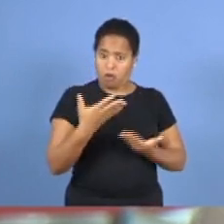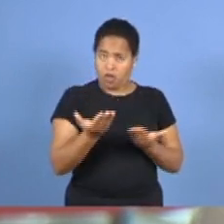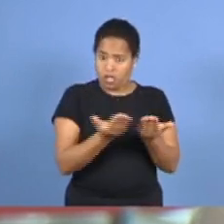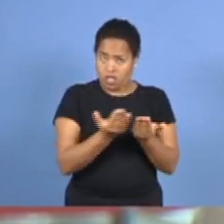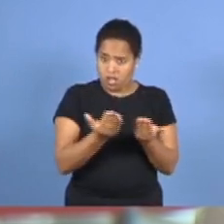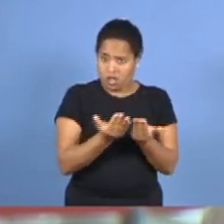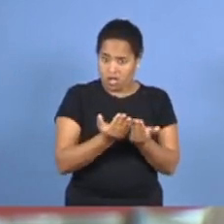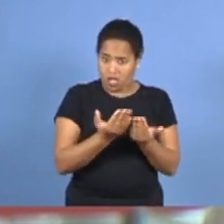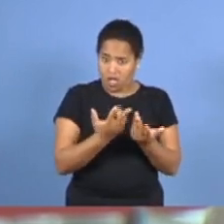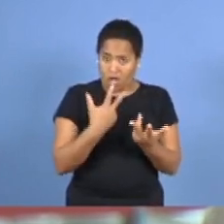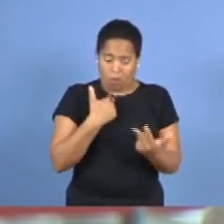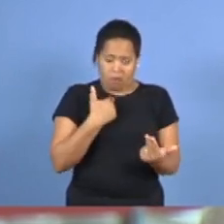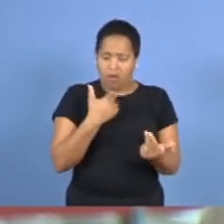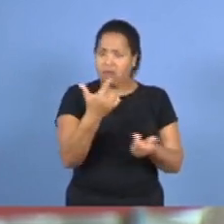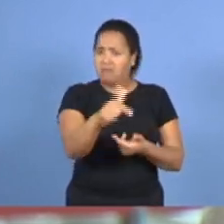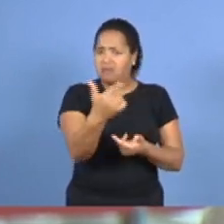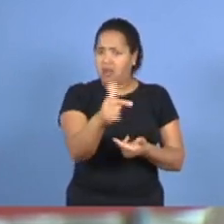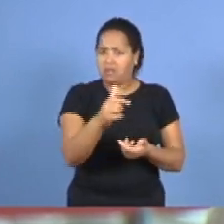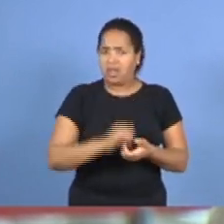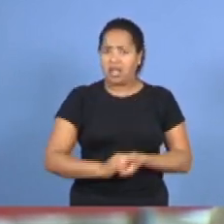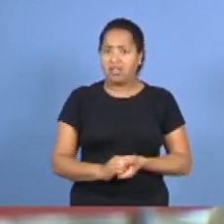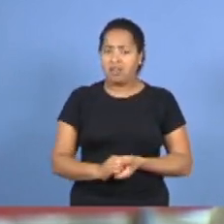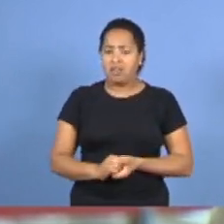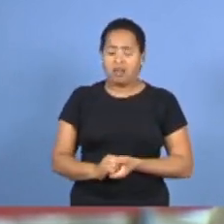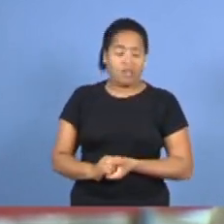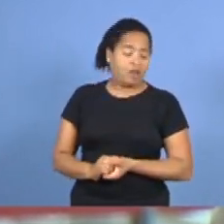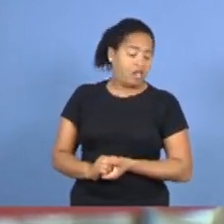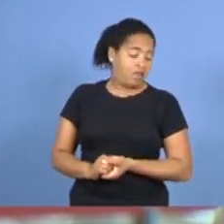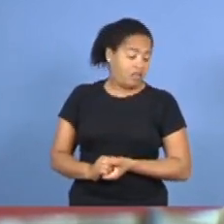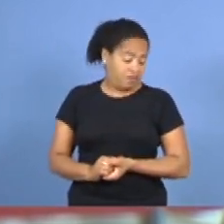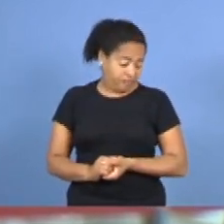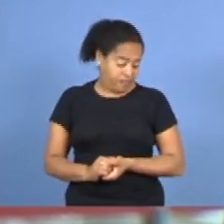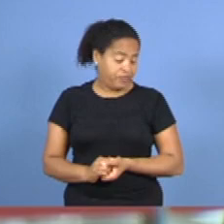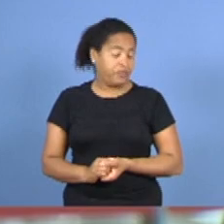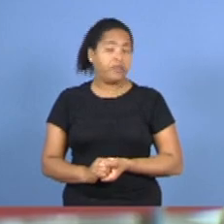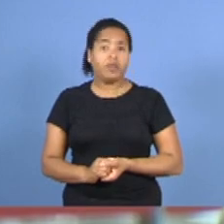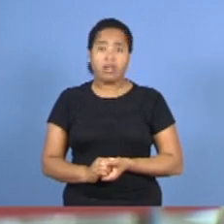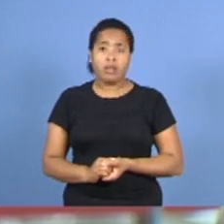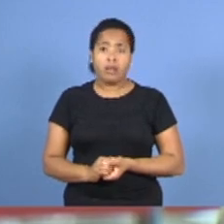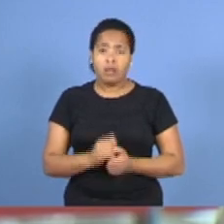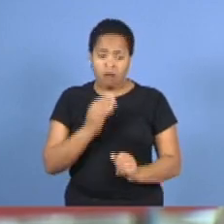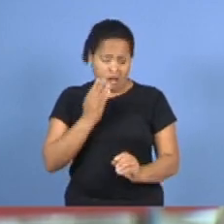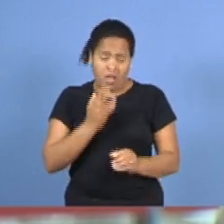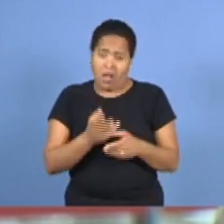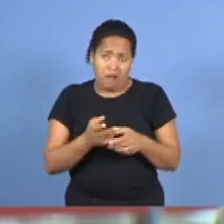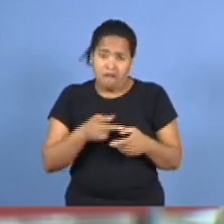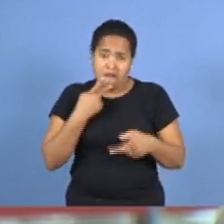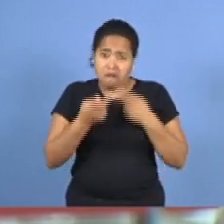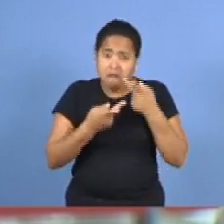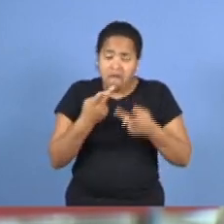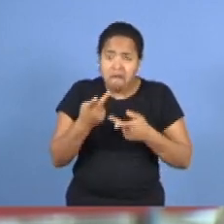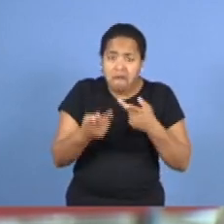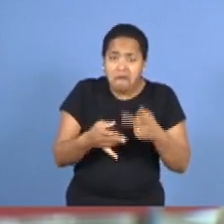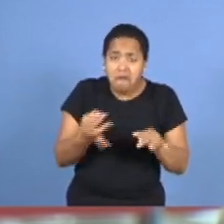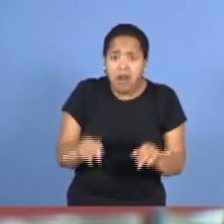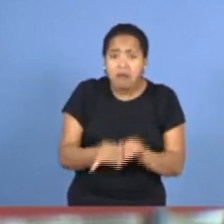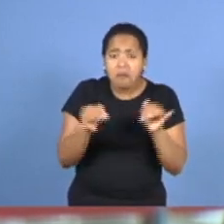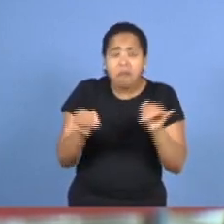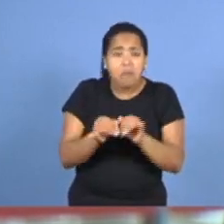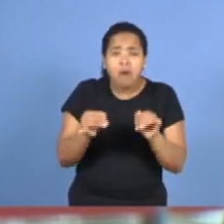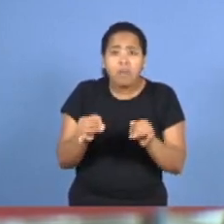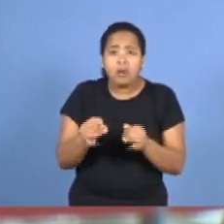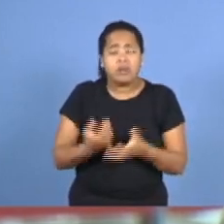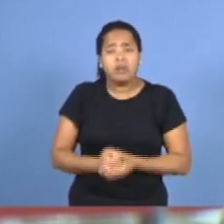aqui. Não é irmãozinho, é irmãzinha. Essas conversas bobas aí, essas cartas de Tobias, né?